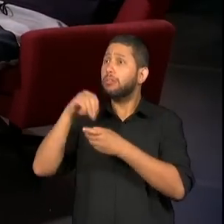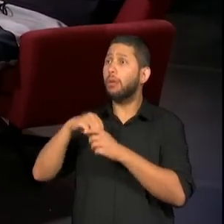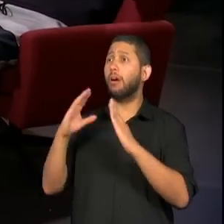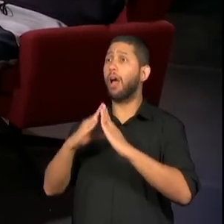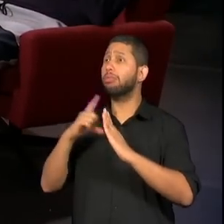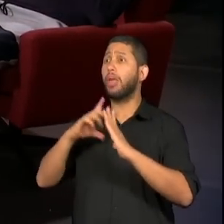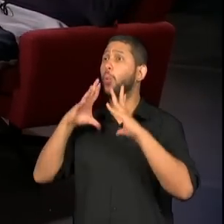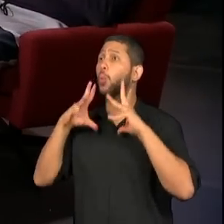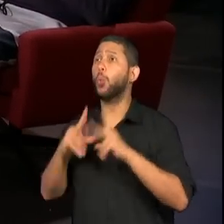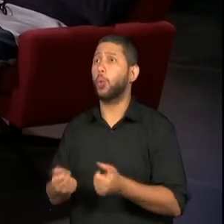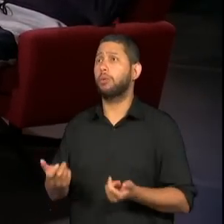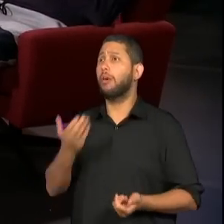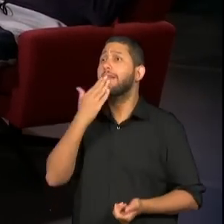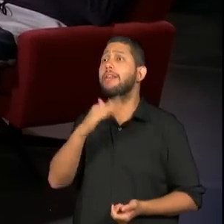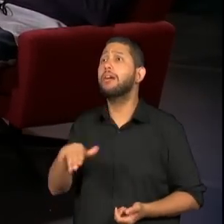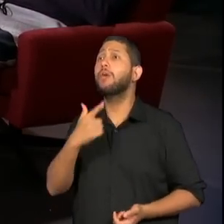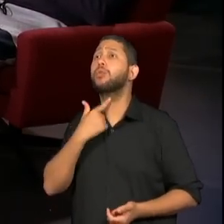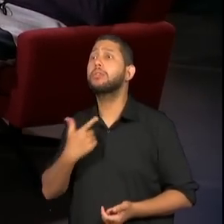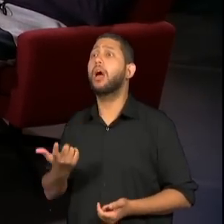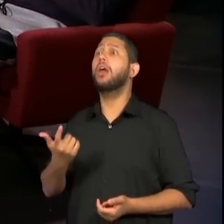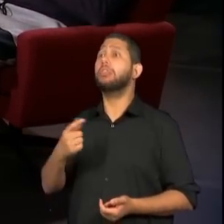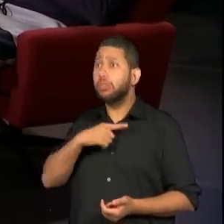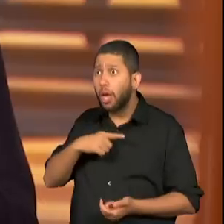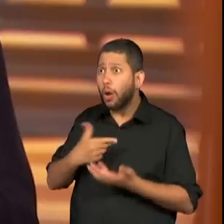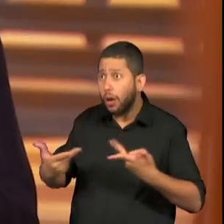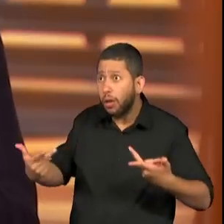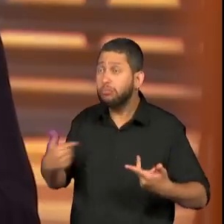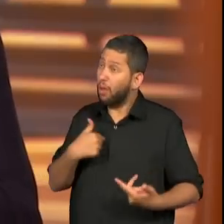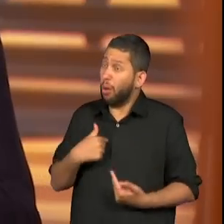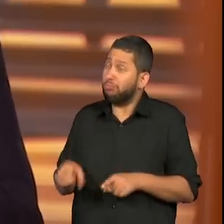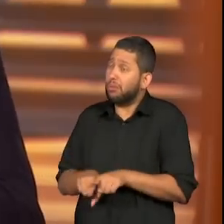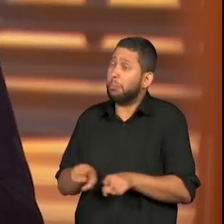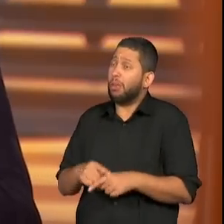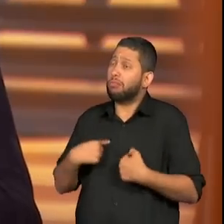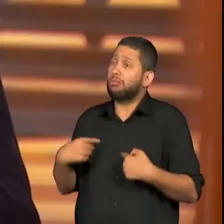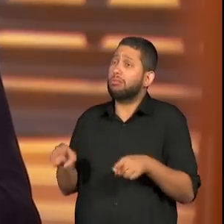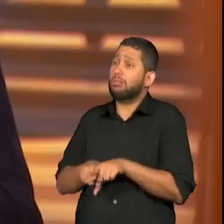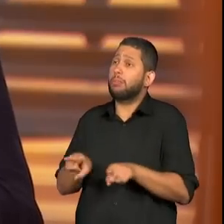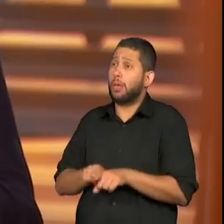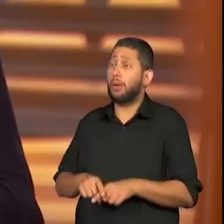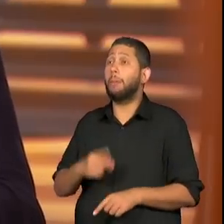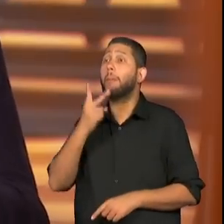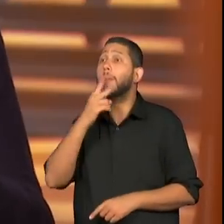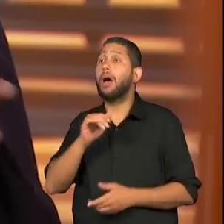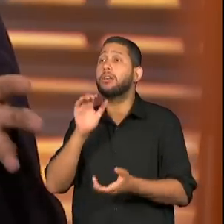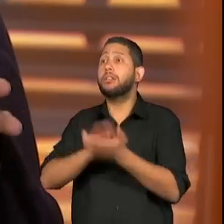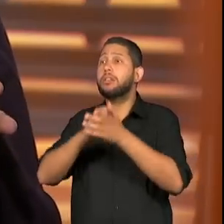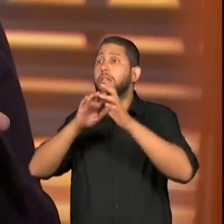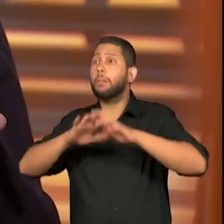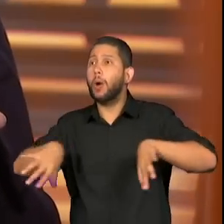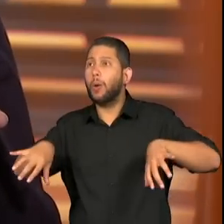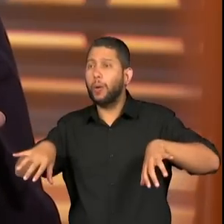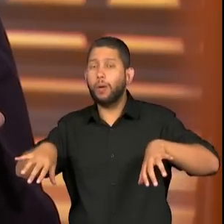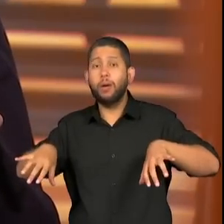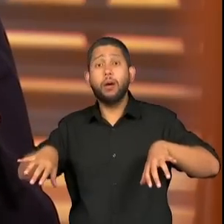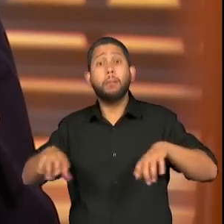uma criança gostaria de ter, eu tinha quando os meus pais eram juntos. E aí, quando meu pai se separou da minha mãe, infelizmente, ele também se separou de